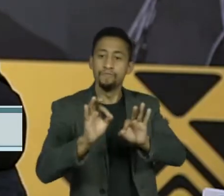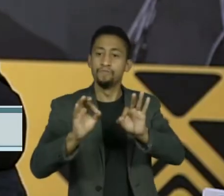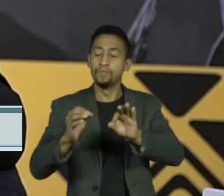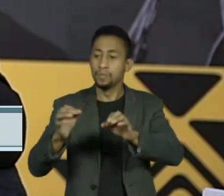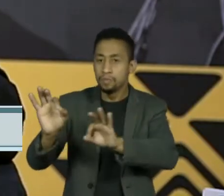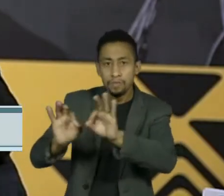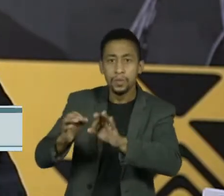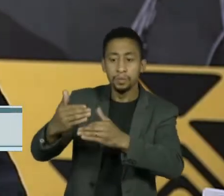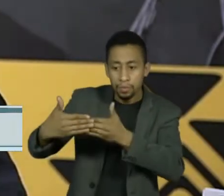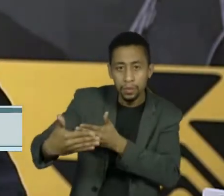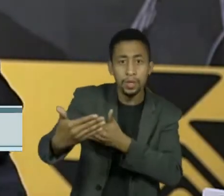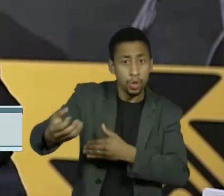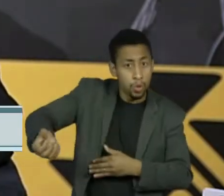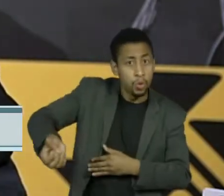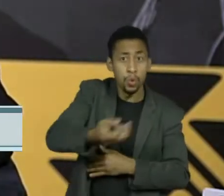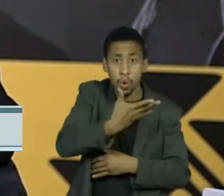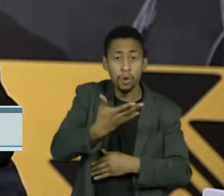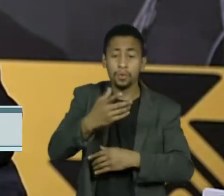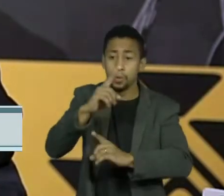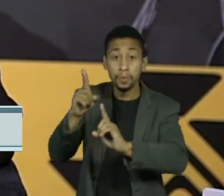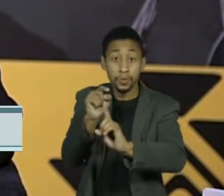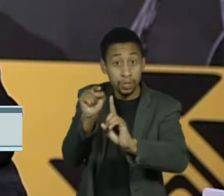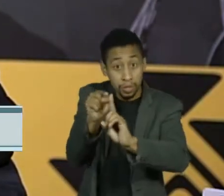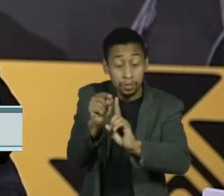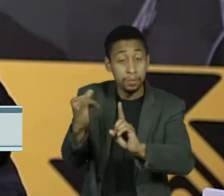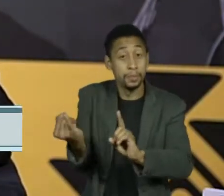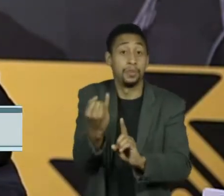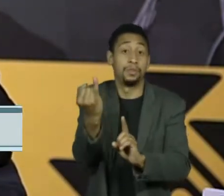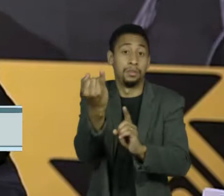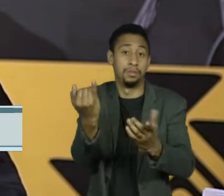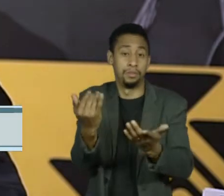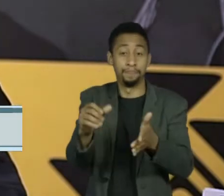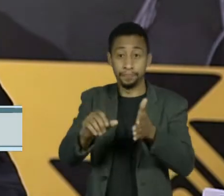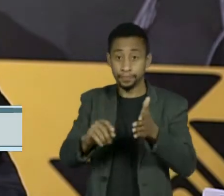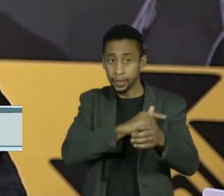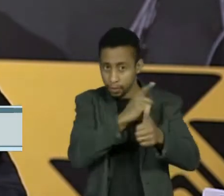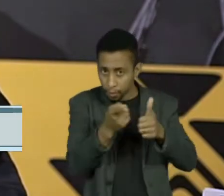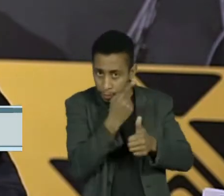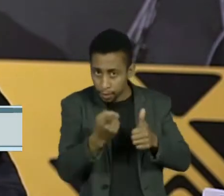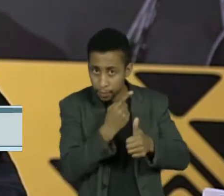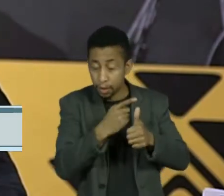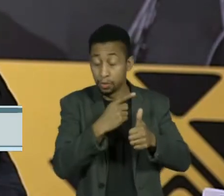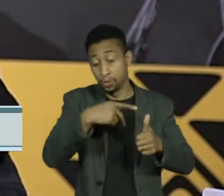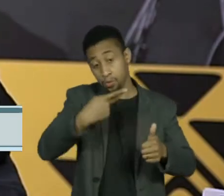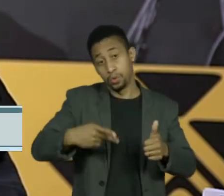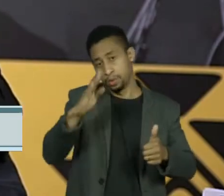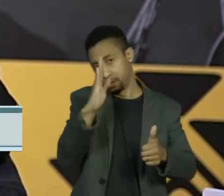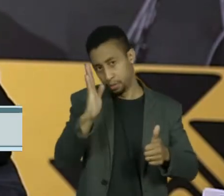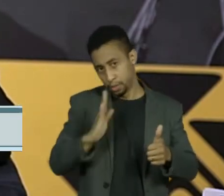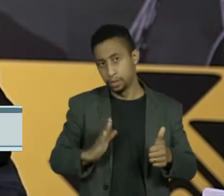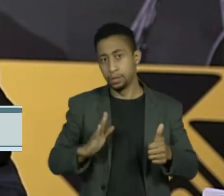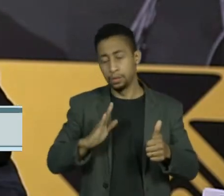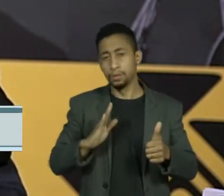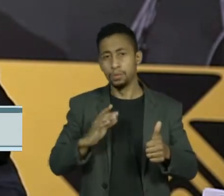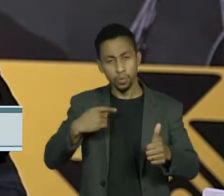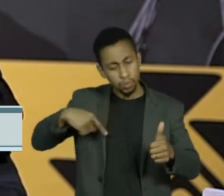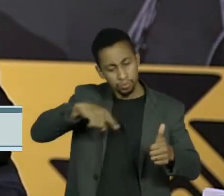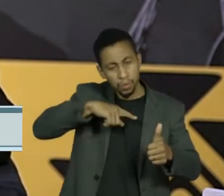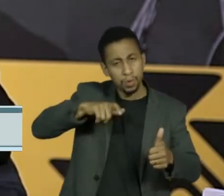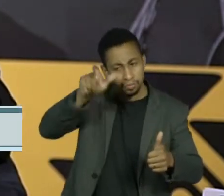reformular, cumpre dois objetivos muito importantes. O primeiro é para que nós brasileiros, e especialmente nós